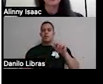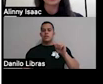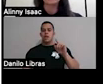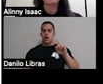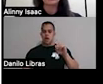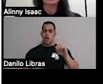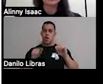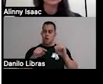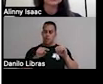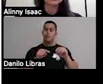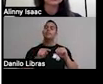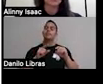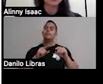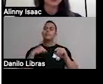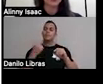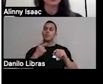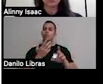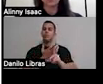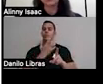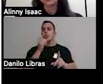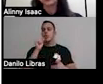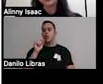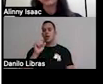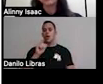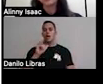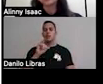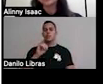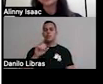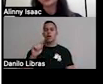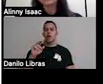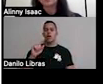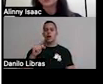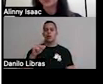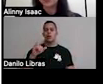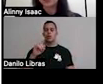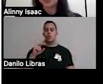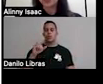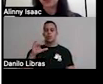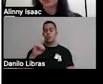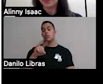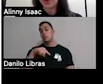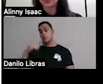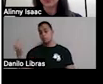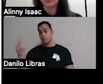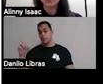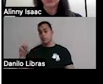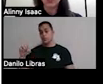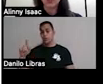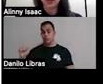vou destacar na família ômega 6 o ácido araquidônico e na família ômega 3 o ácido eicosapentanoico e o